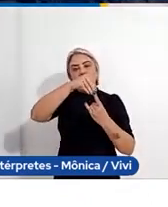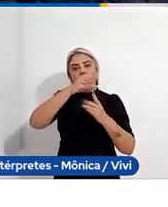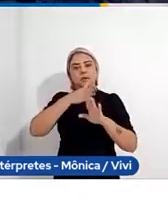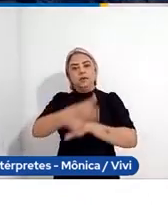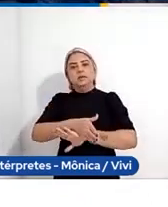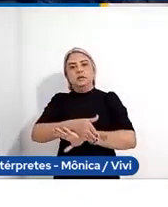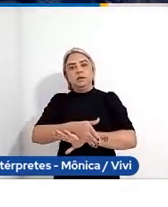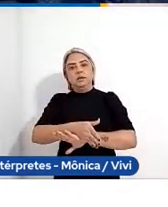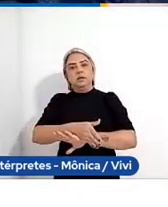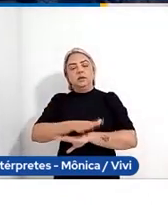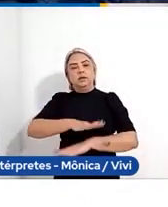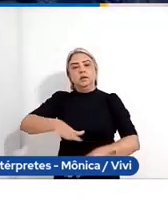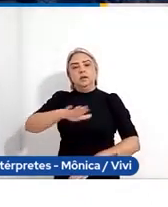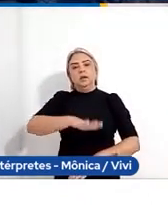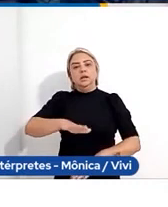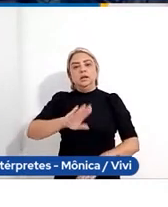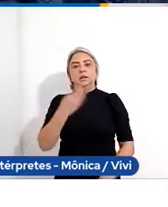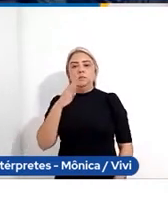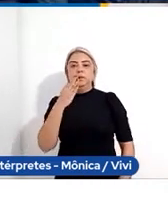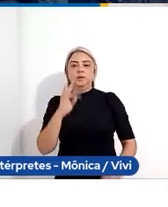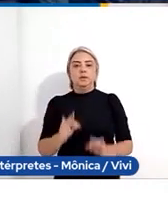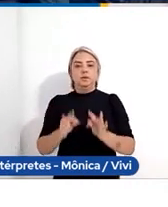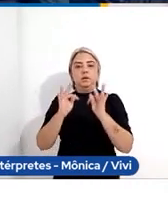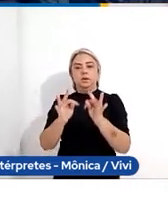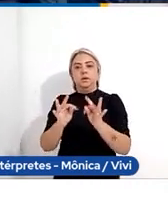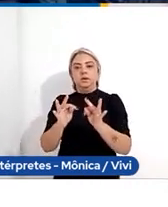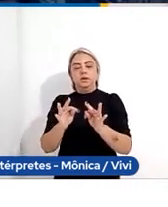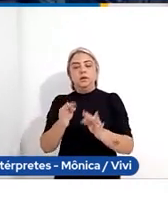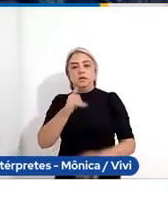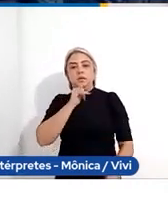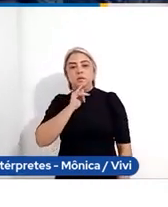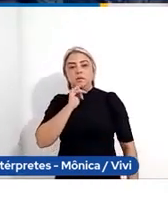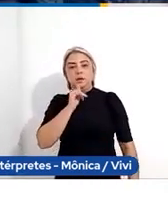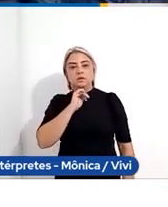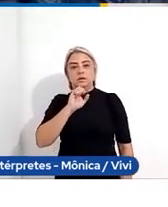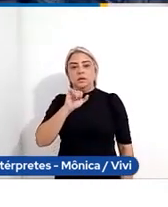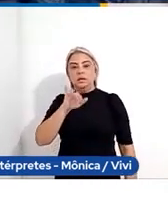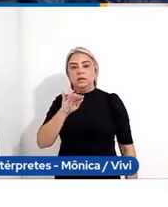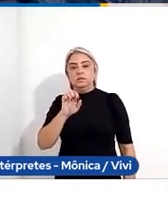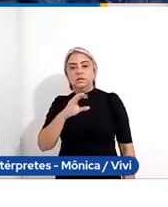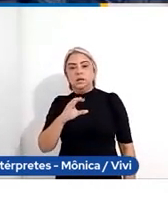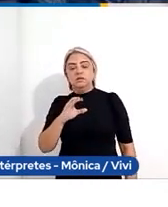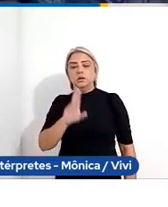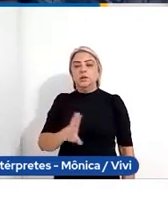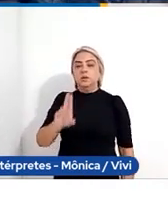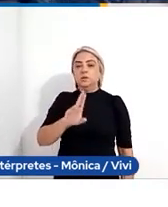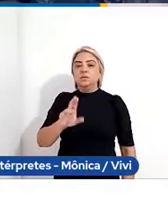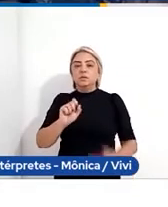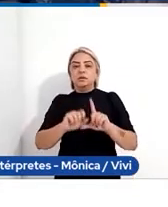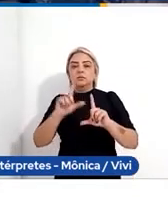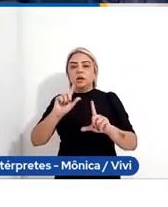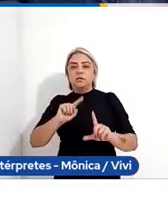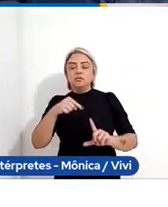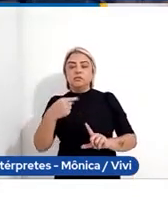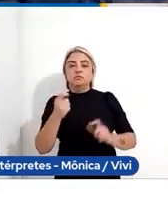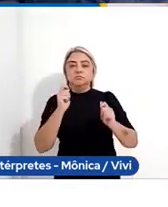entrada na área de biotecnológicos. Estou dando como exemplo aqui o Etanercept, e que foi usada a mesma plataforma depois para